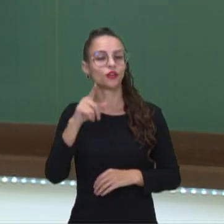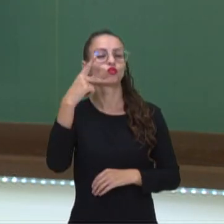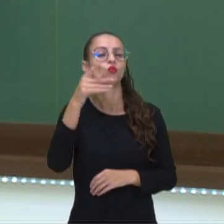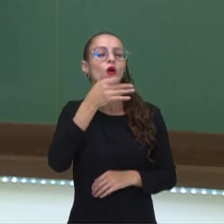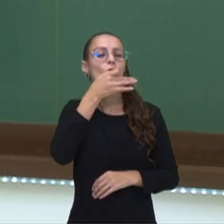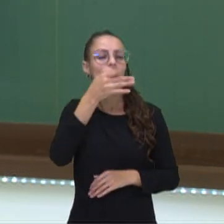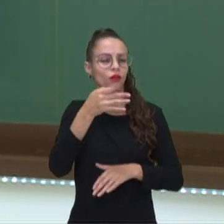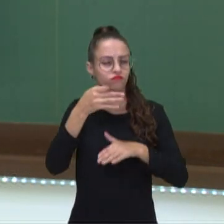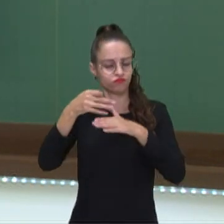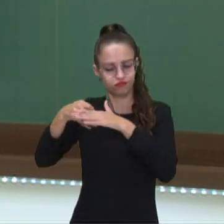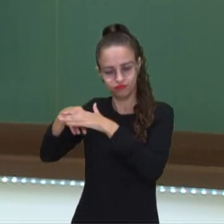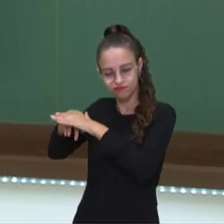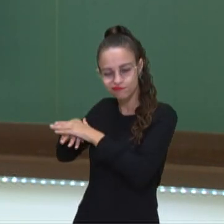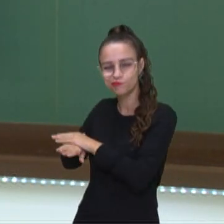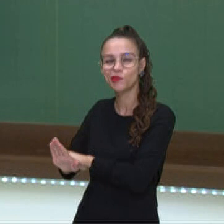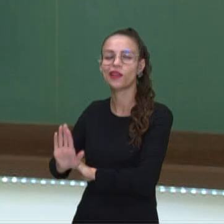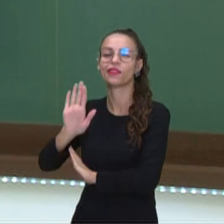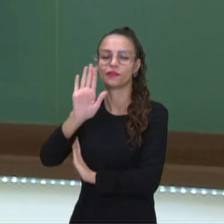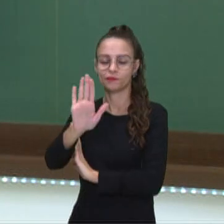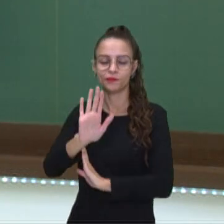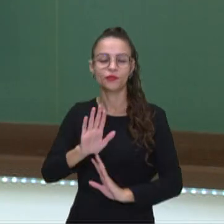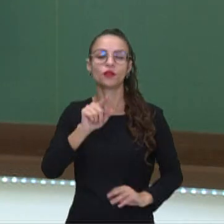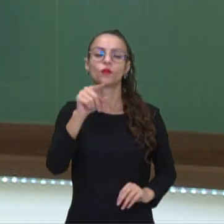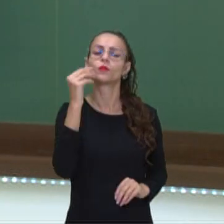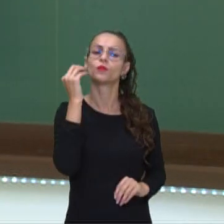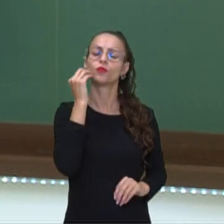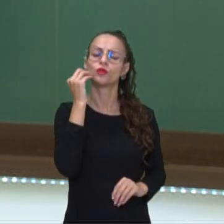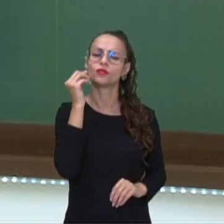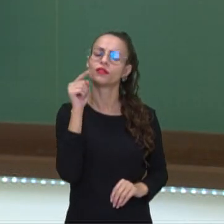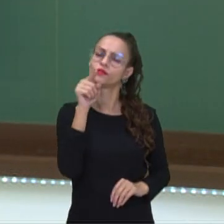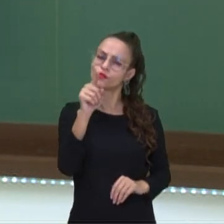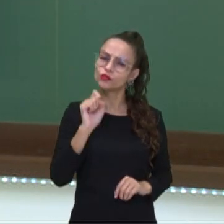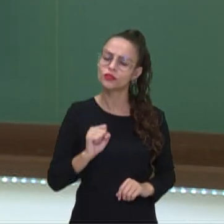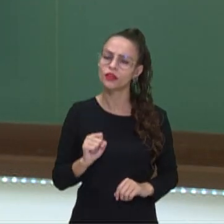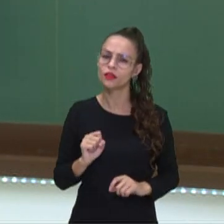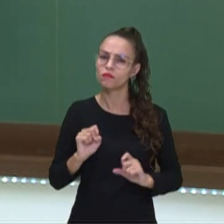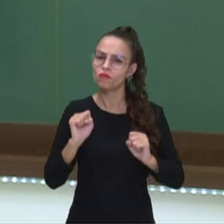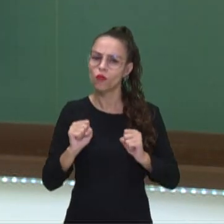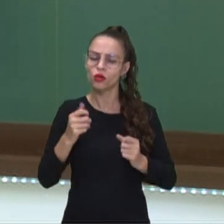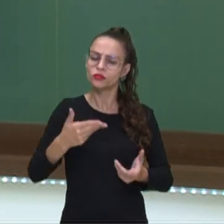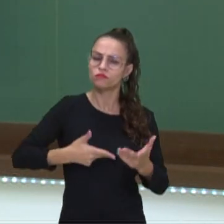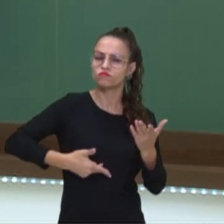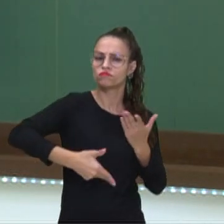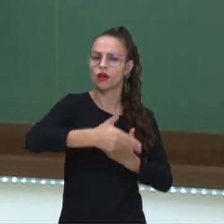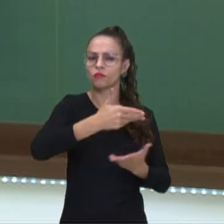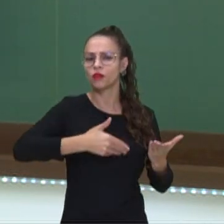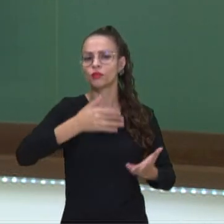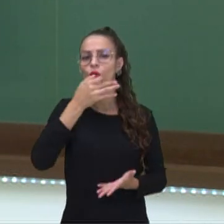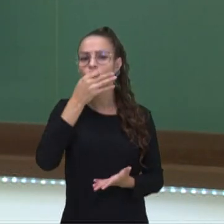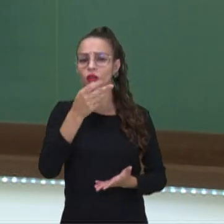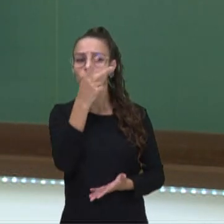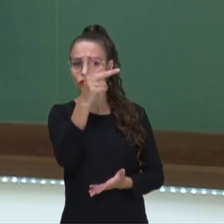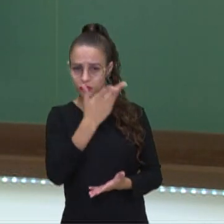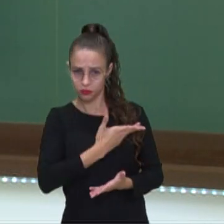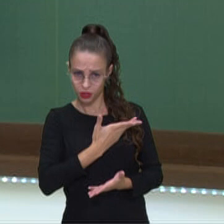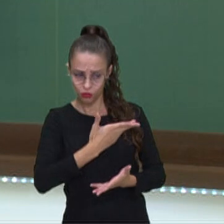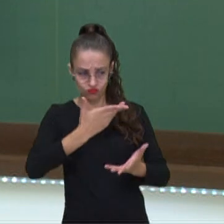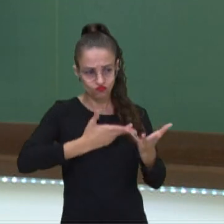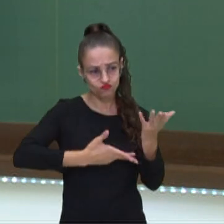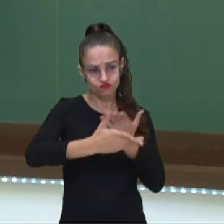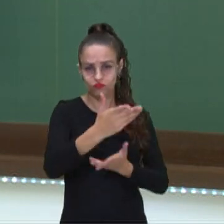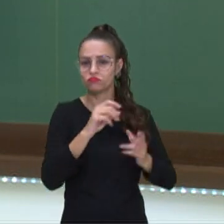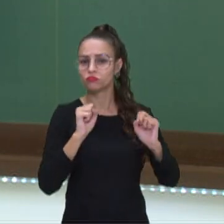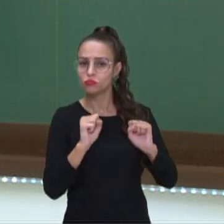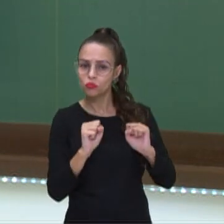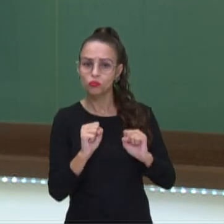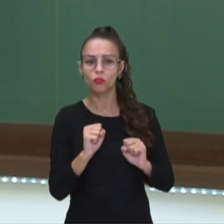guardada aí e numa oportunidade você possa trocar opiniões junto com os seus outros colegas, tá?